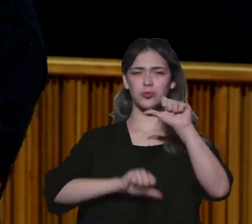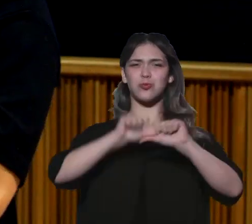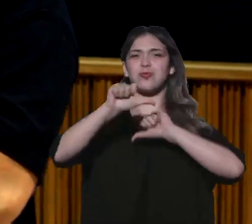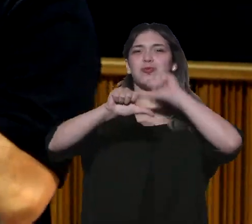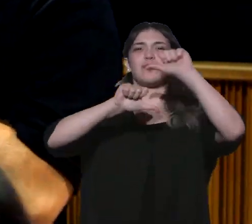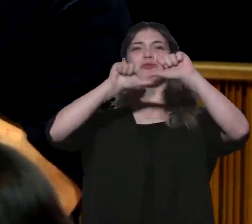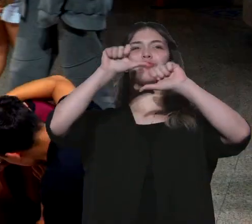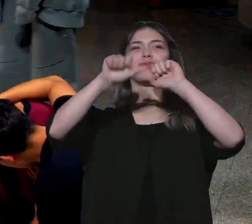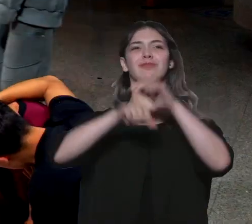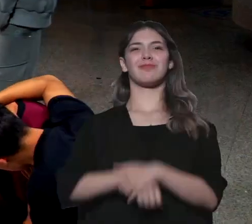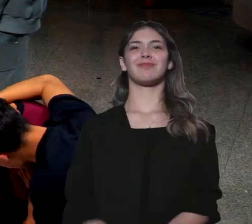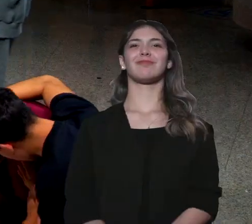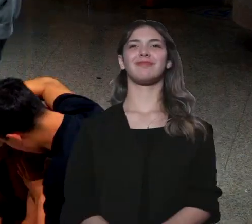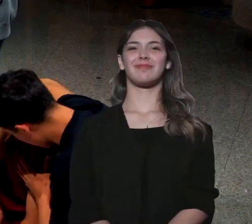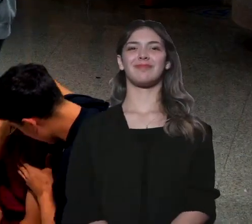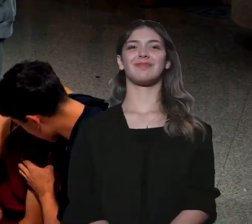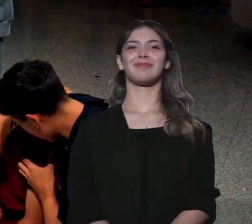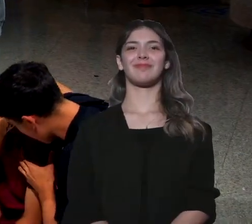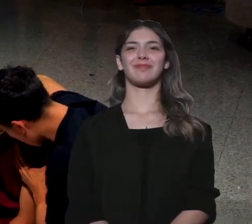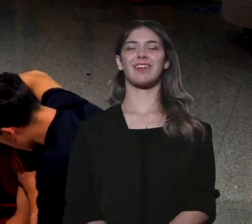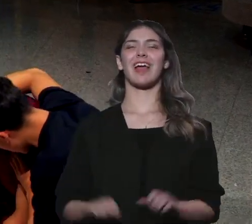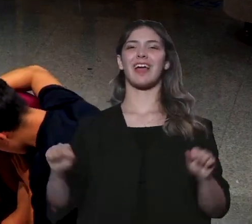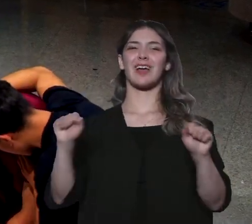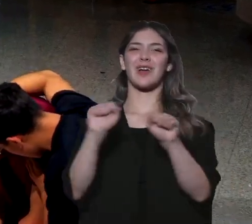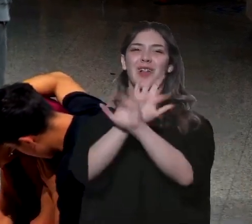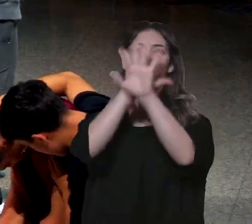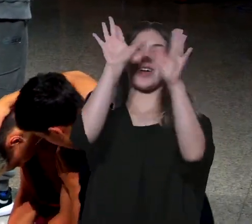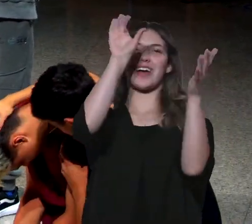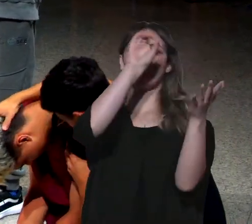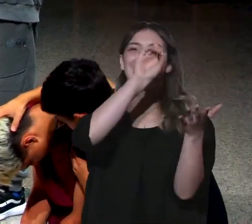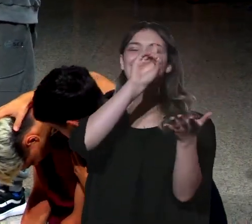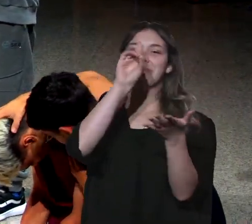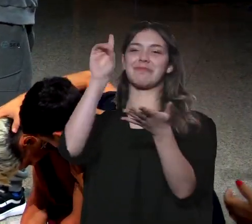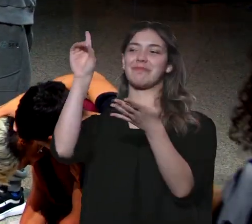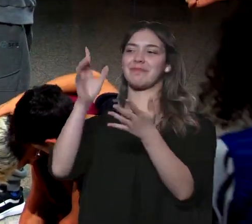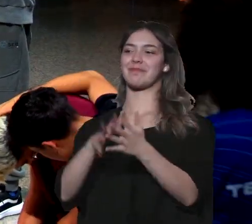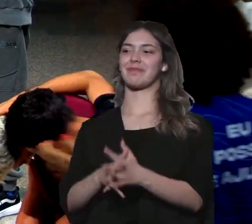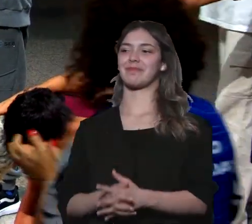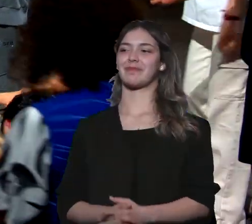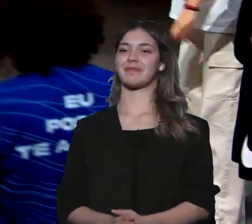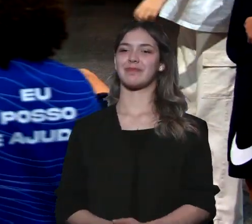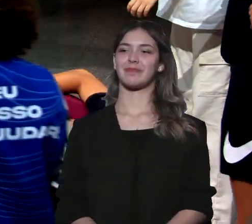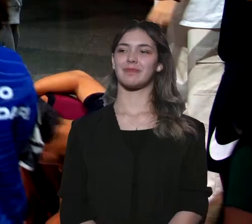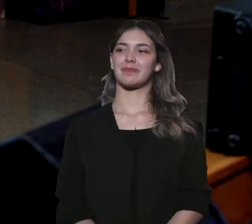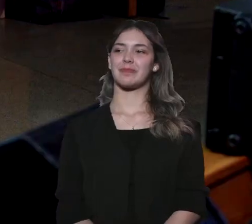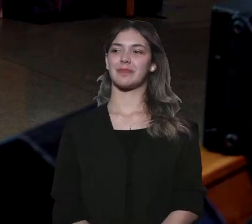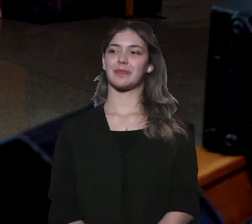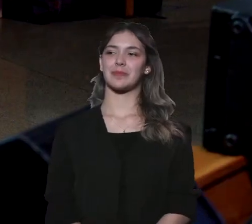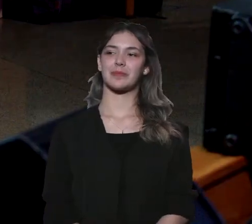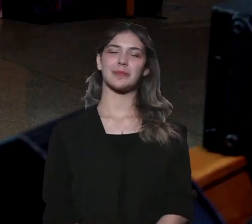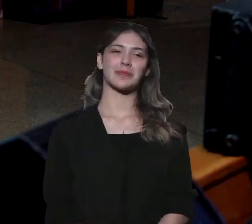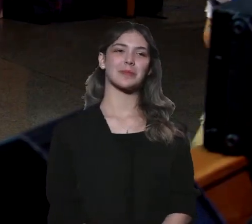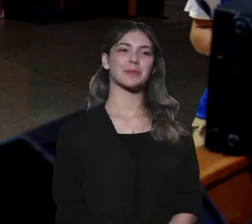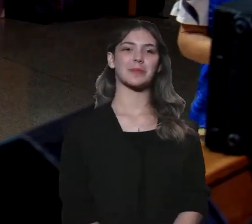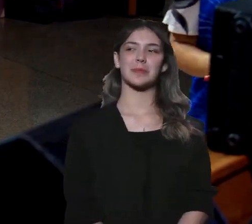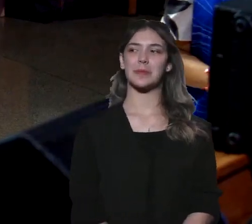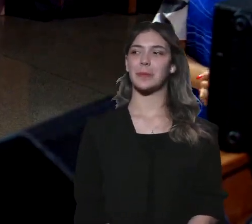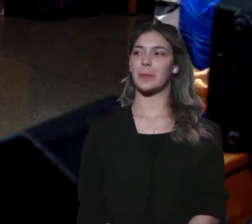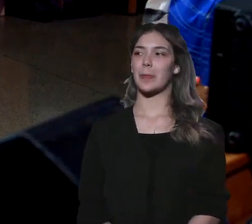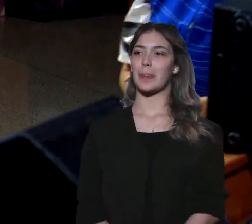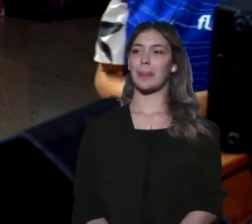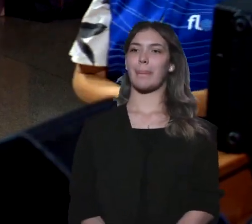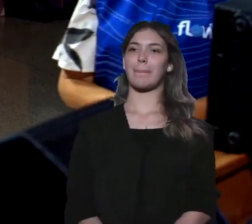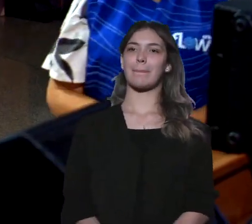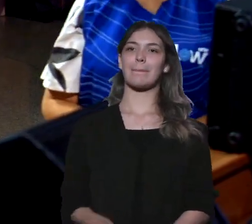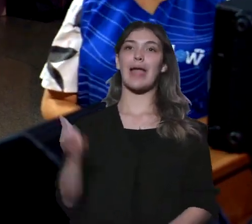na igreja, você não vai mudar de vida lá fora. Venha, se você veio ver o culto do seu filho e Deus te tocou,